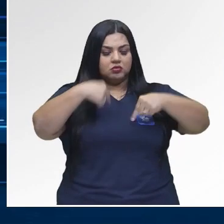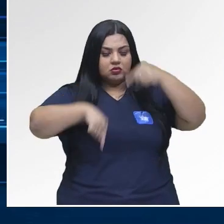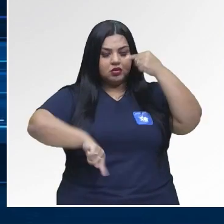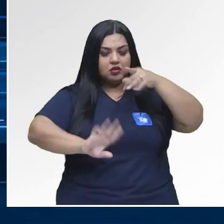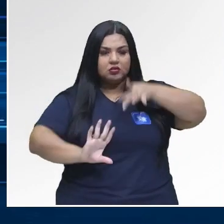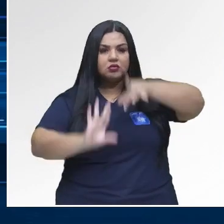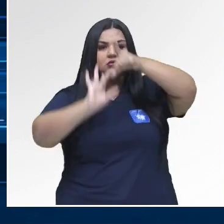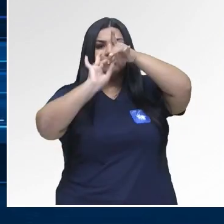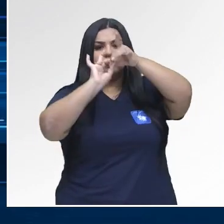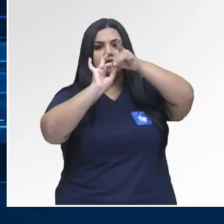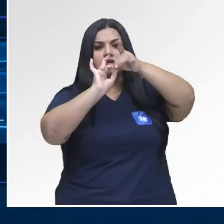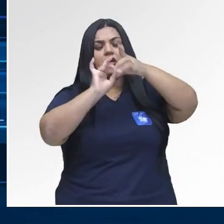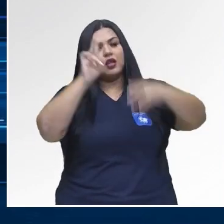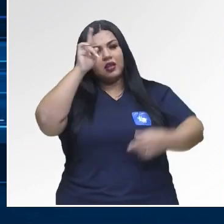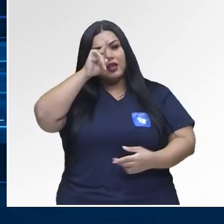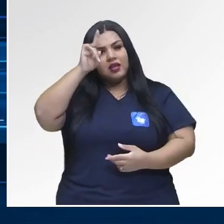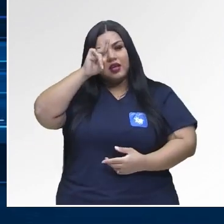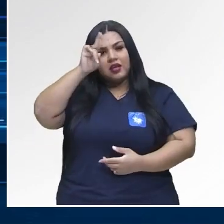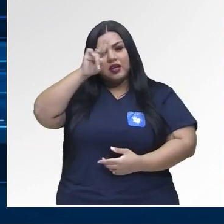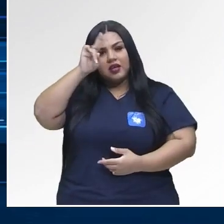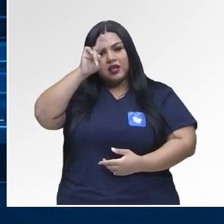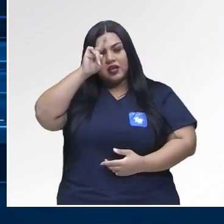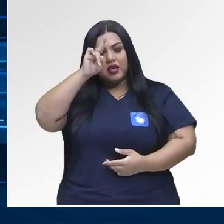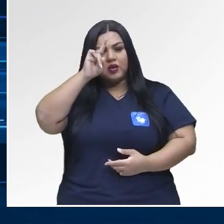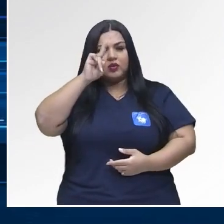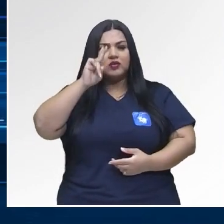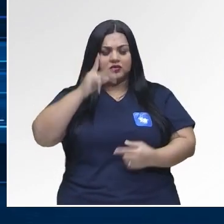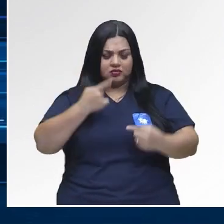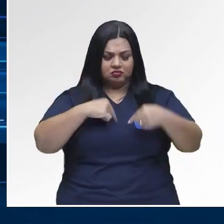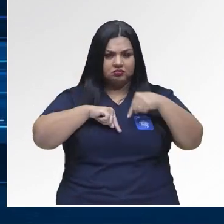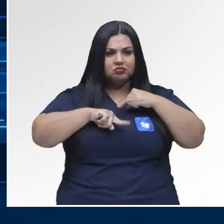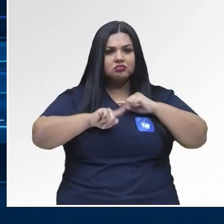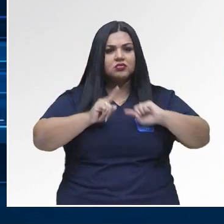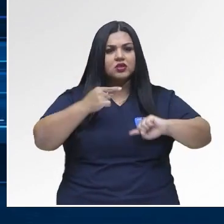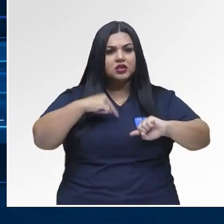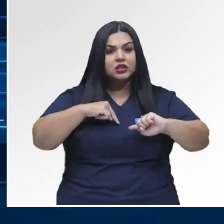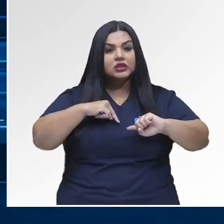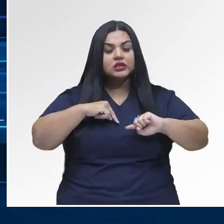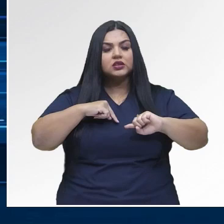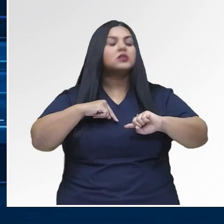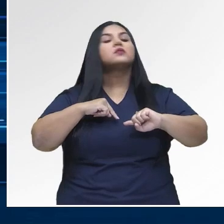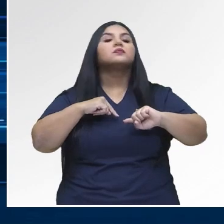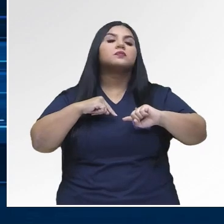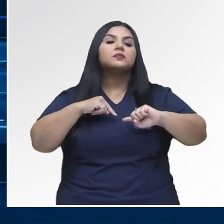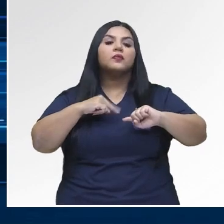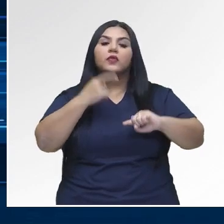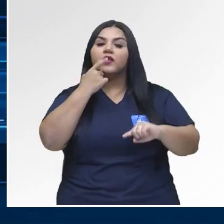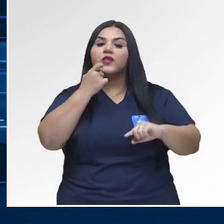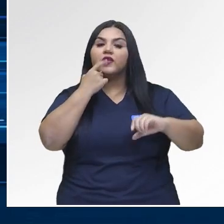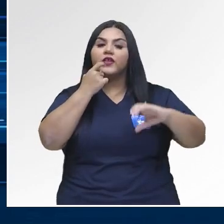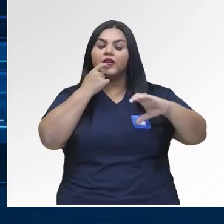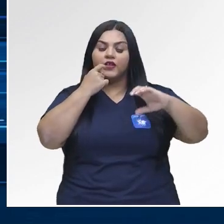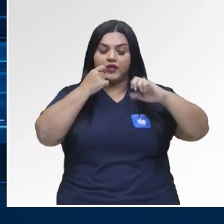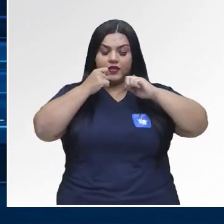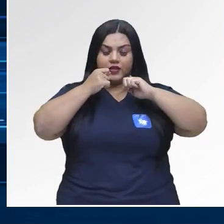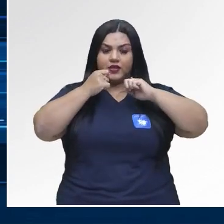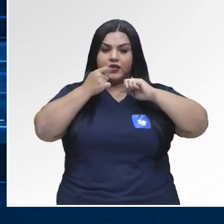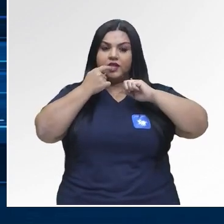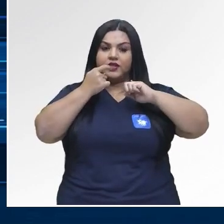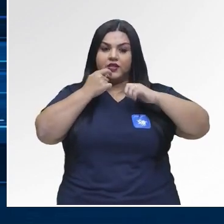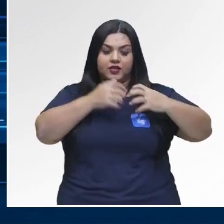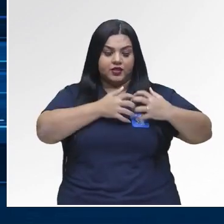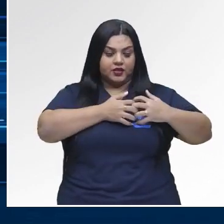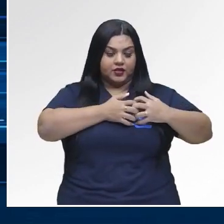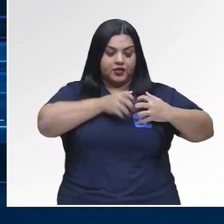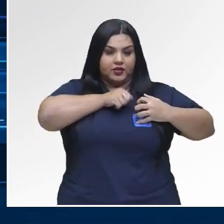intimamente ligados. Lembram lá da pequena circulação? Então, quando o sangue é enviado lá para os nossos pulmões, pelo